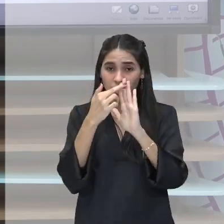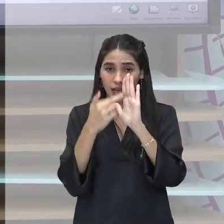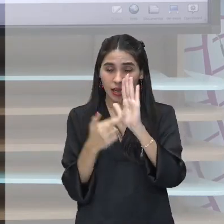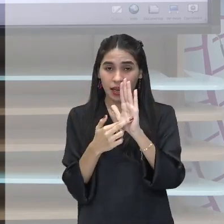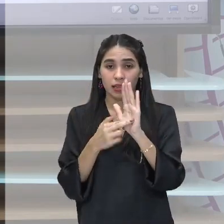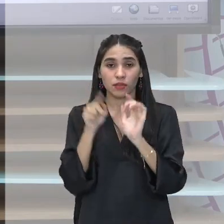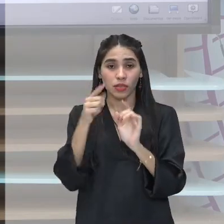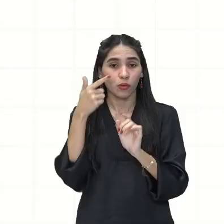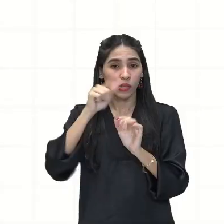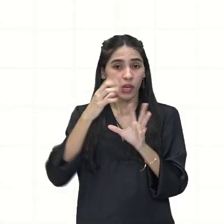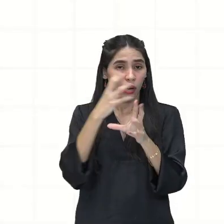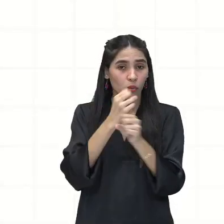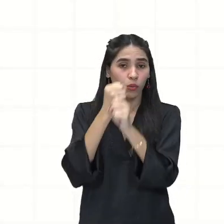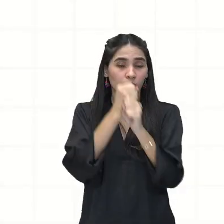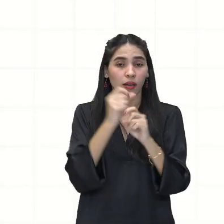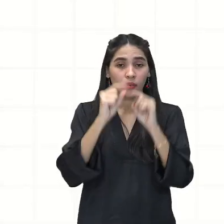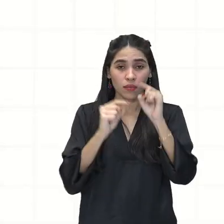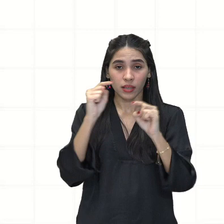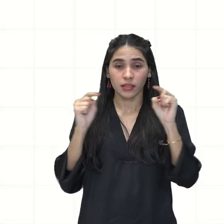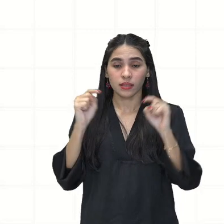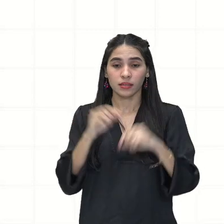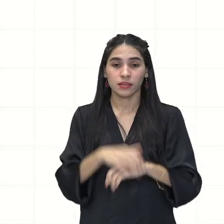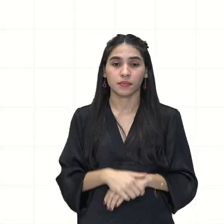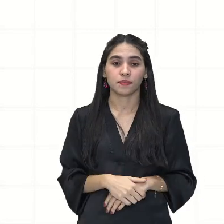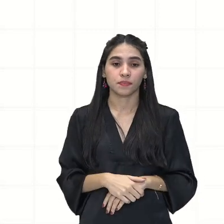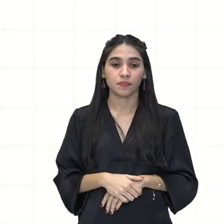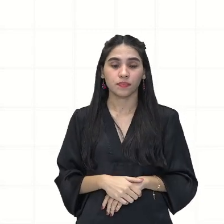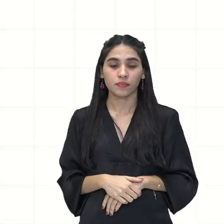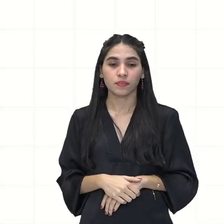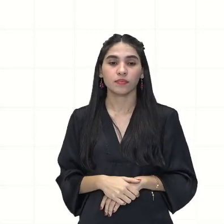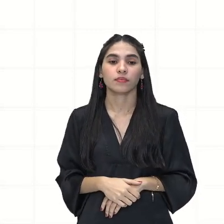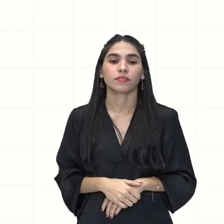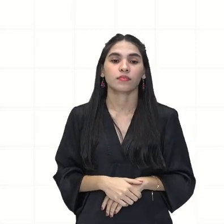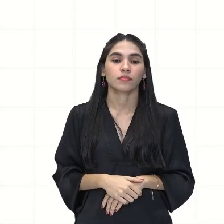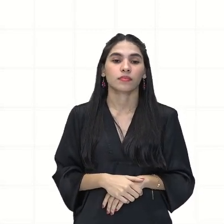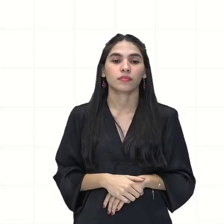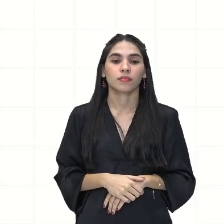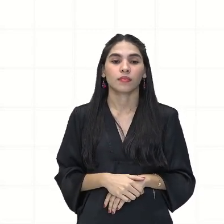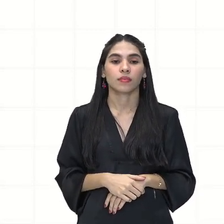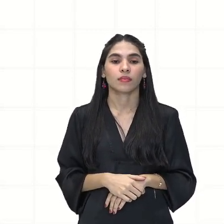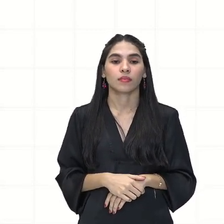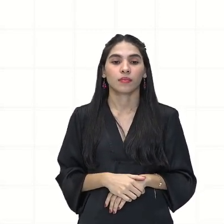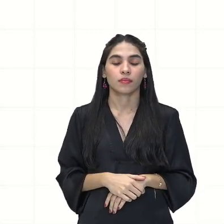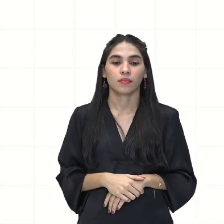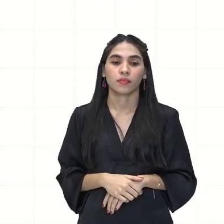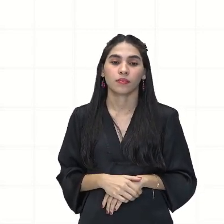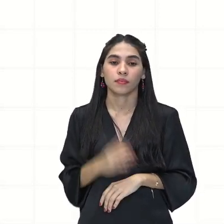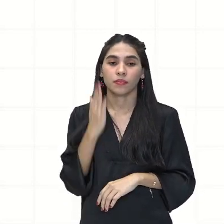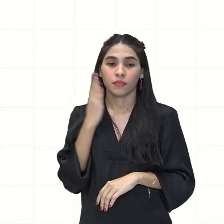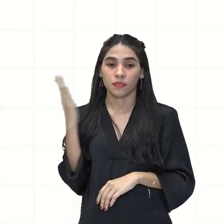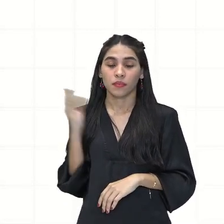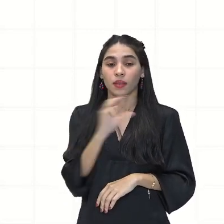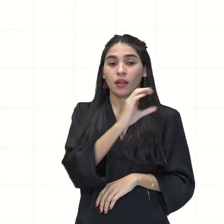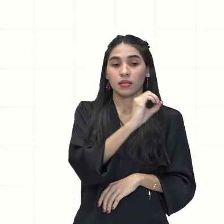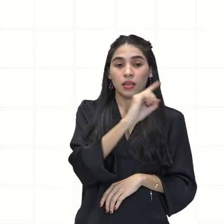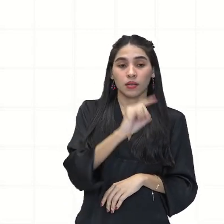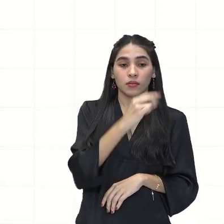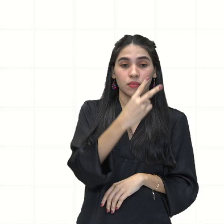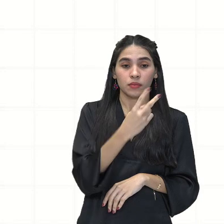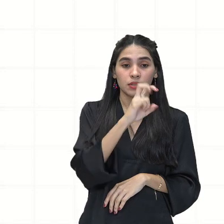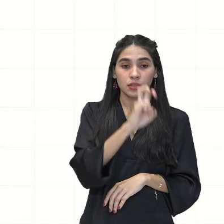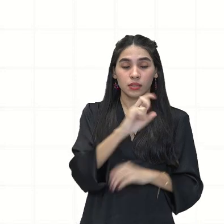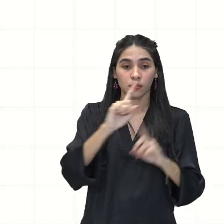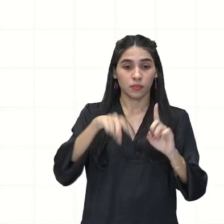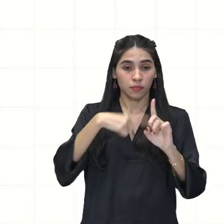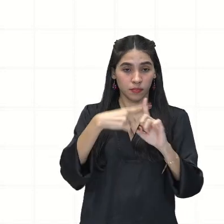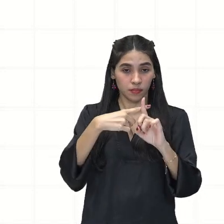variância, beleza? Então, continuando, menos 0,50 elevado ao quadrado dá